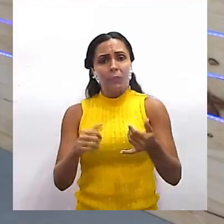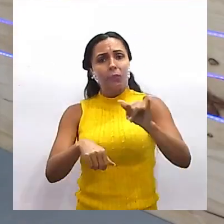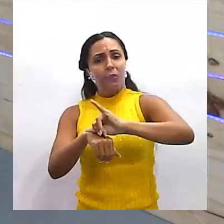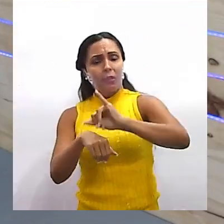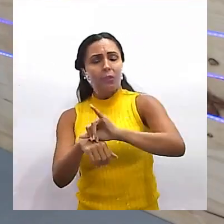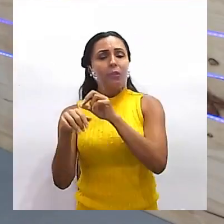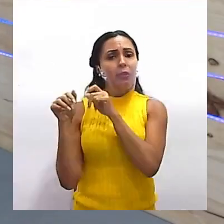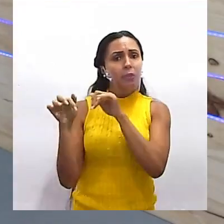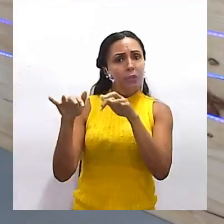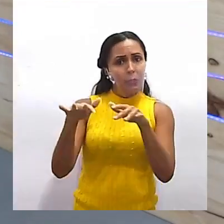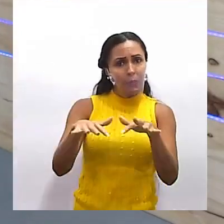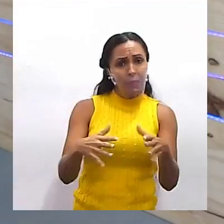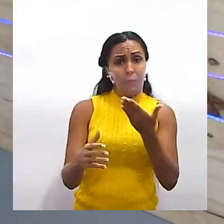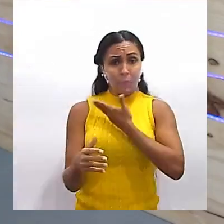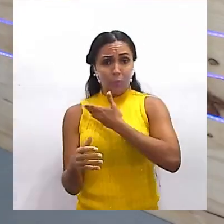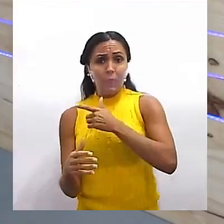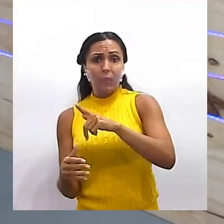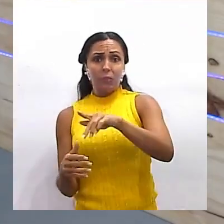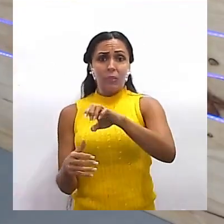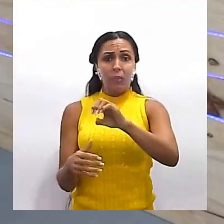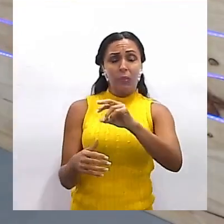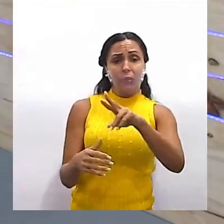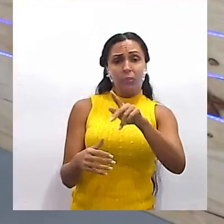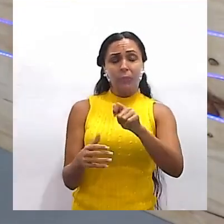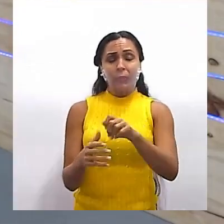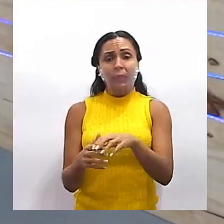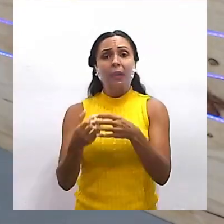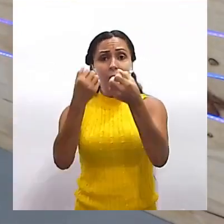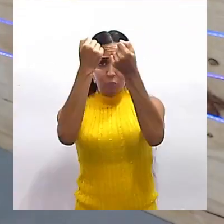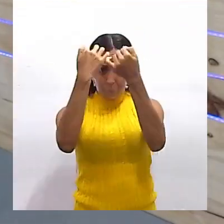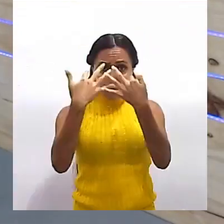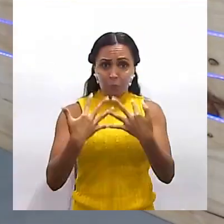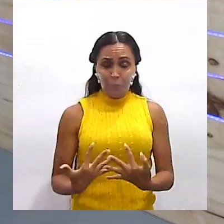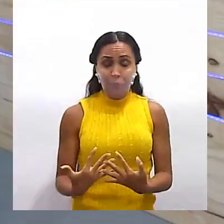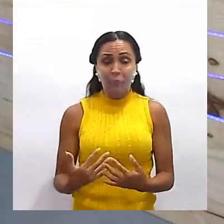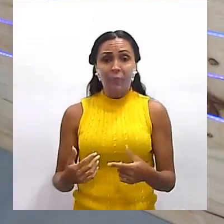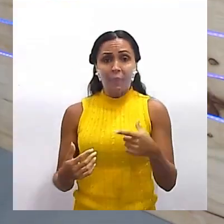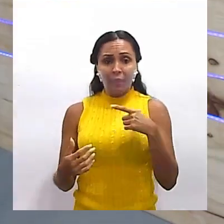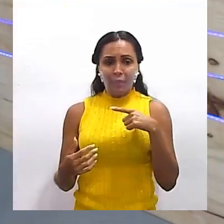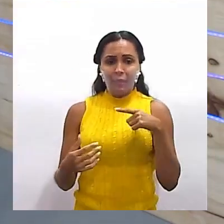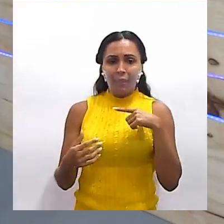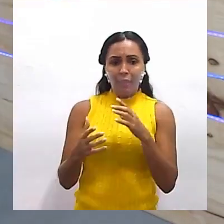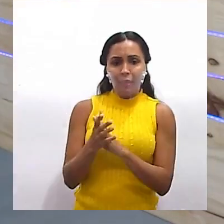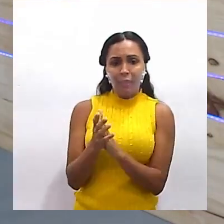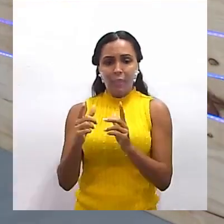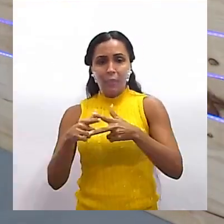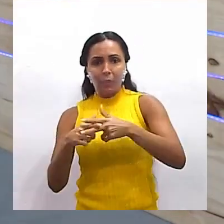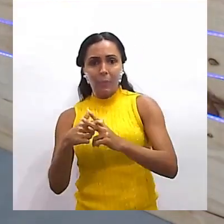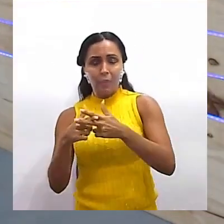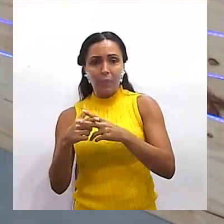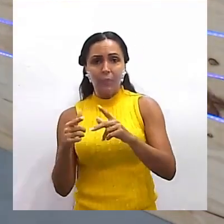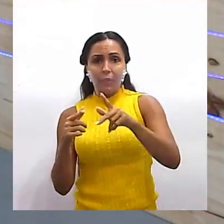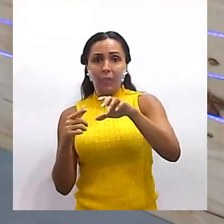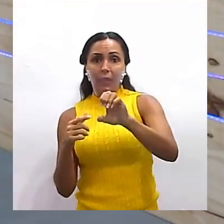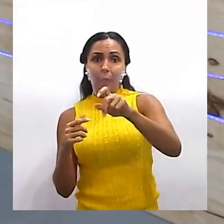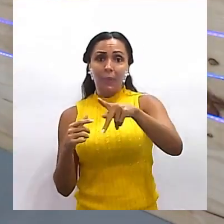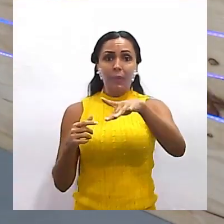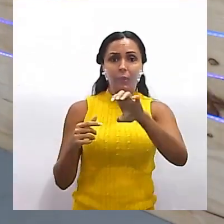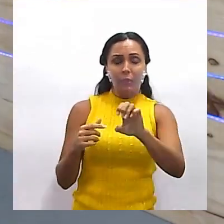amigo Jorge aqui contribuiu, a gente tem equipamentos de movimentação, a gente